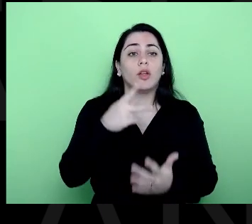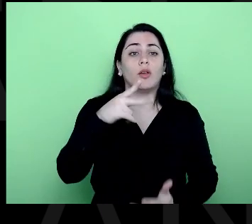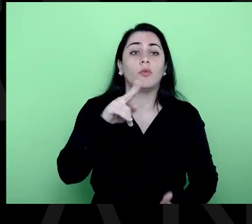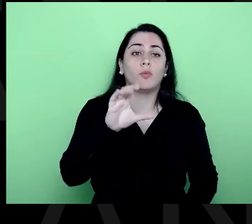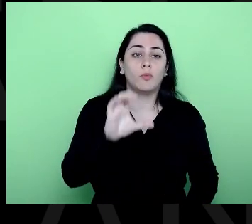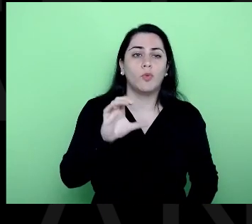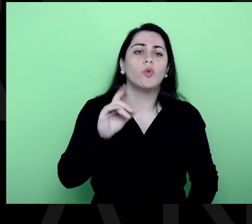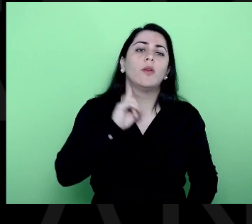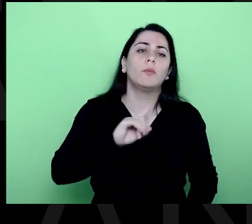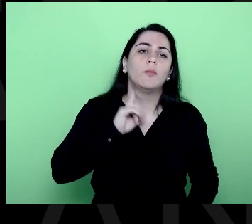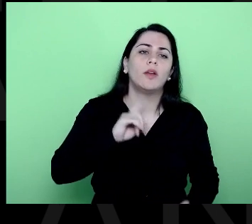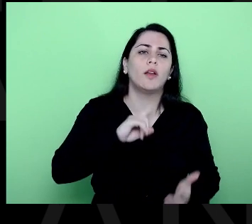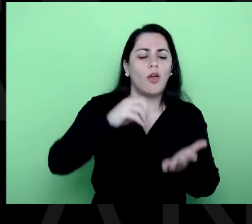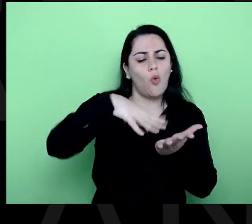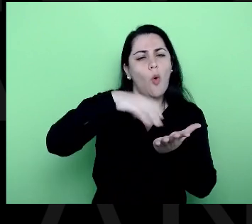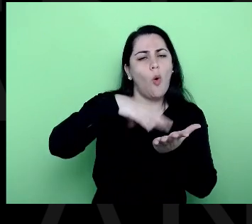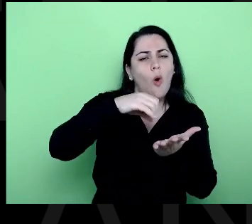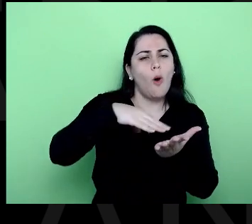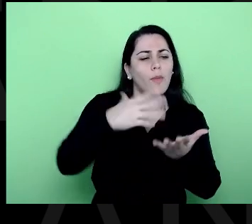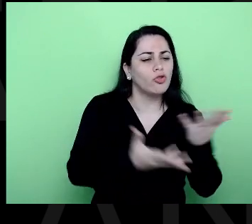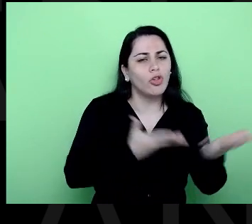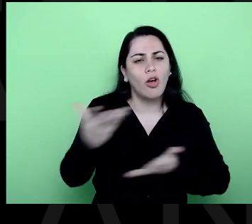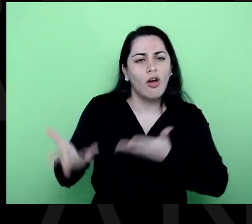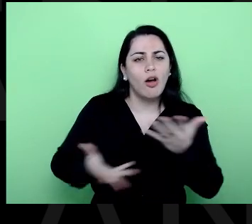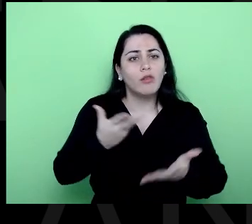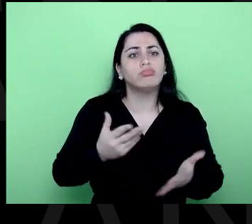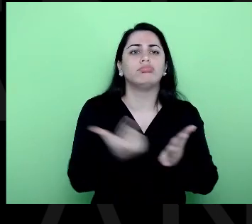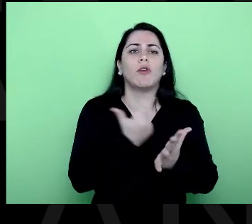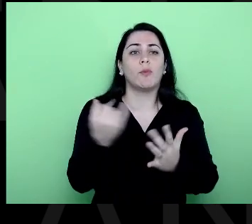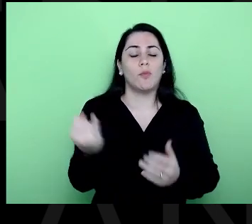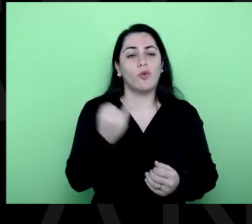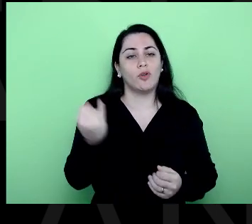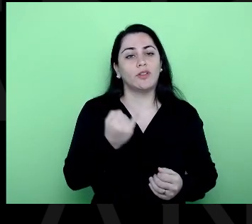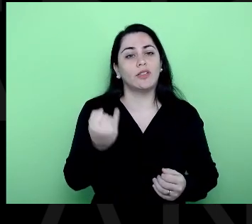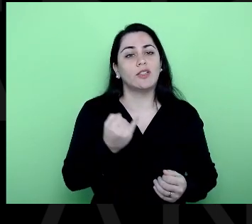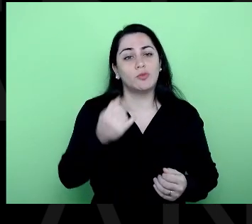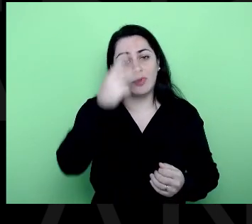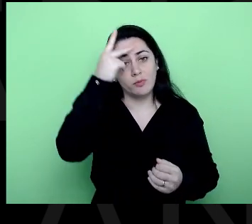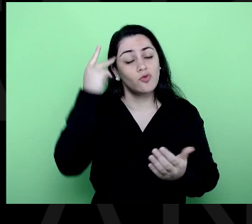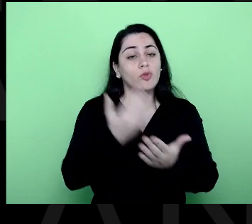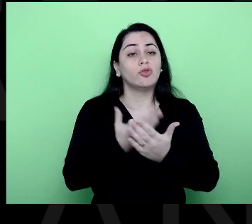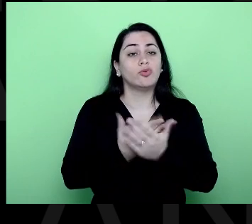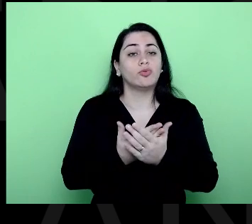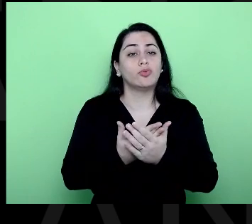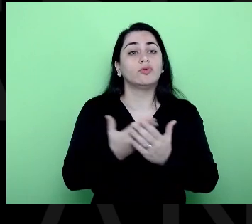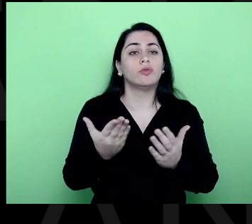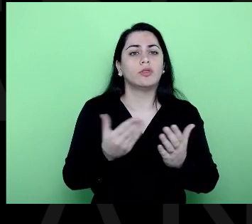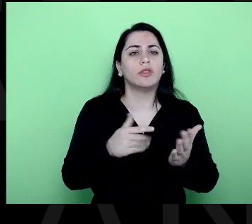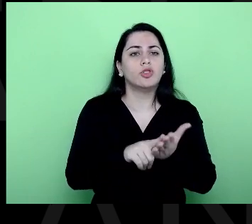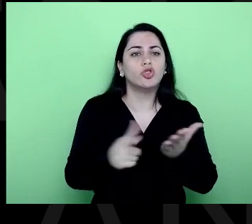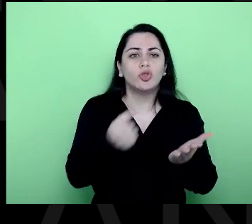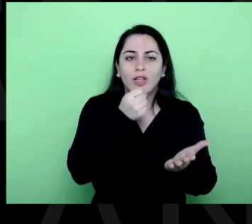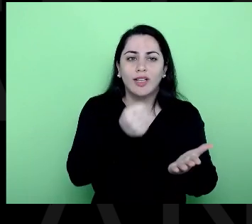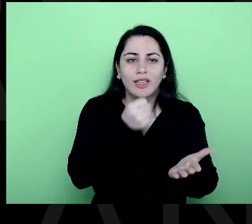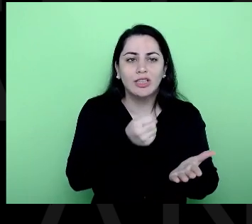gente xerocava, a gente trocava, foi um livro muito impactante para estudante de jornalismo, né? O Samuel Weiner era aquele